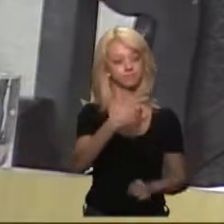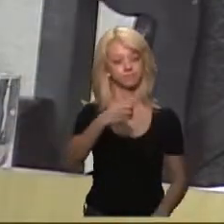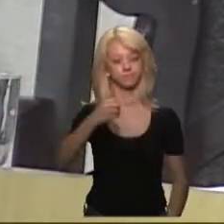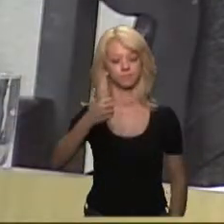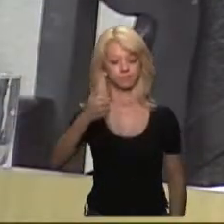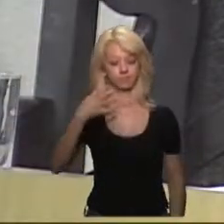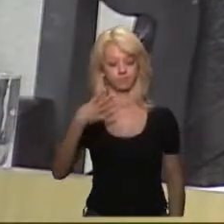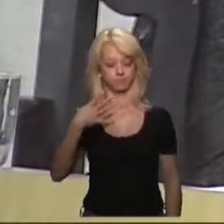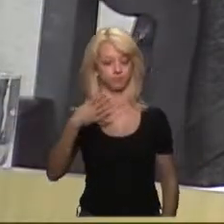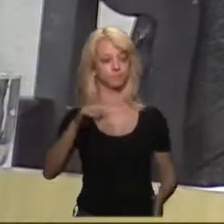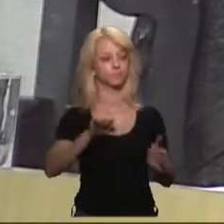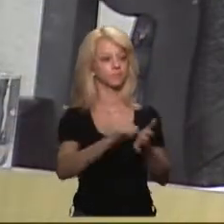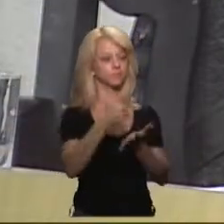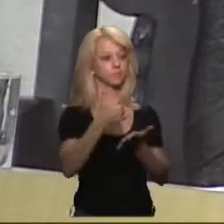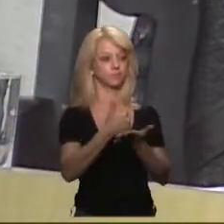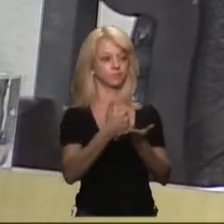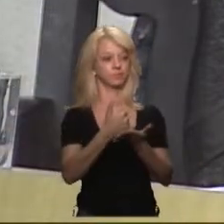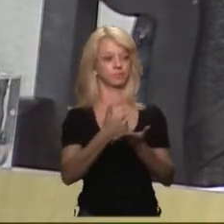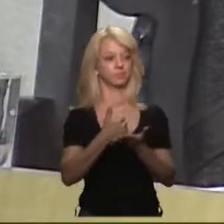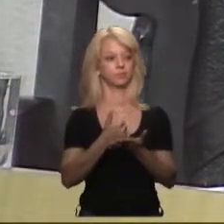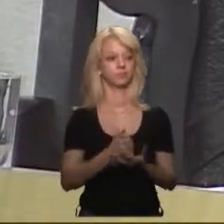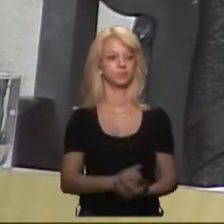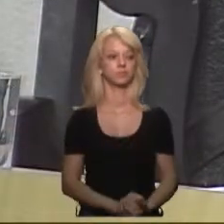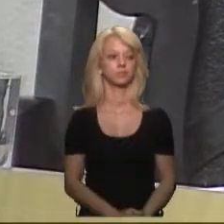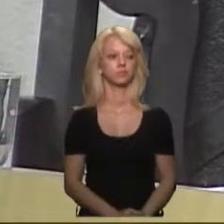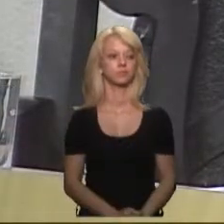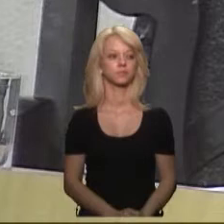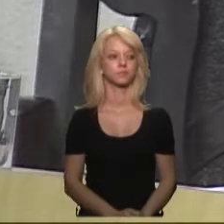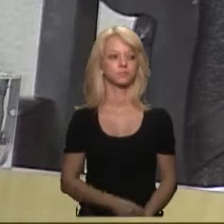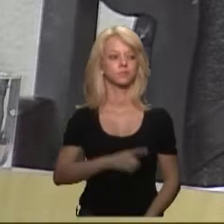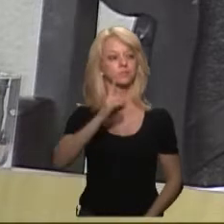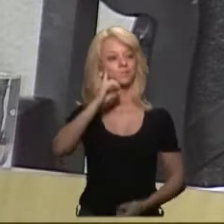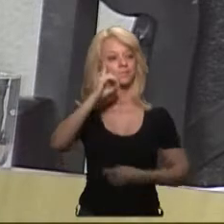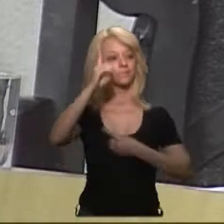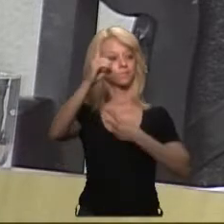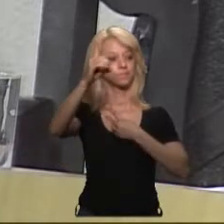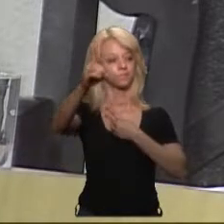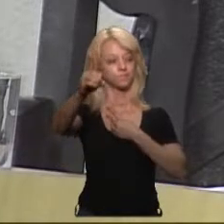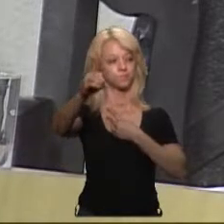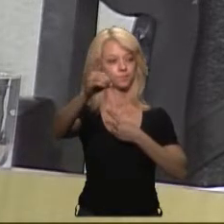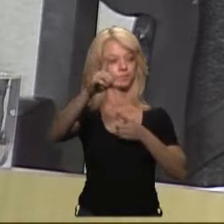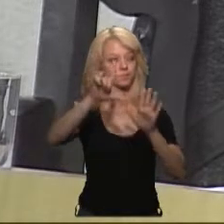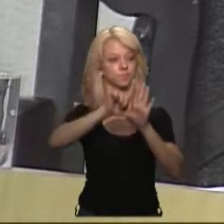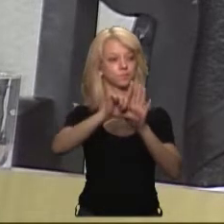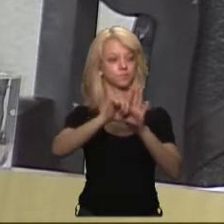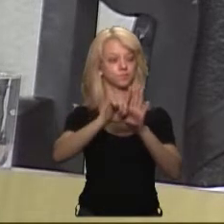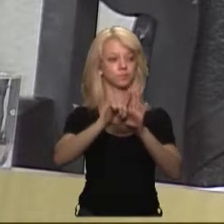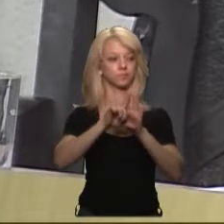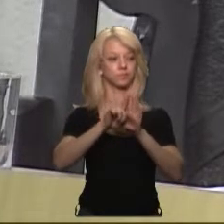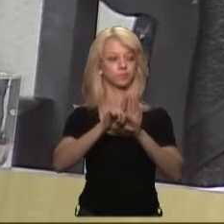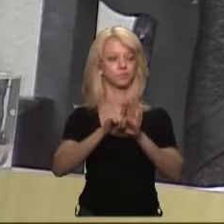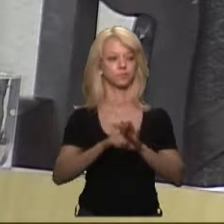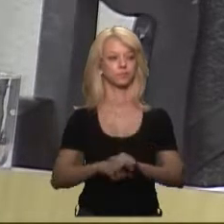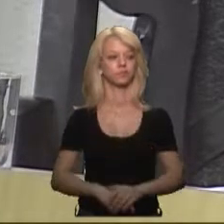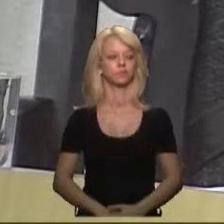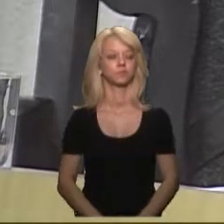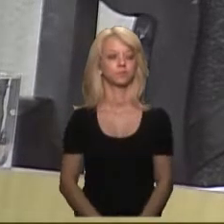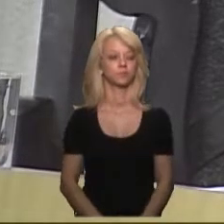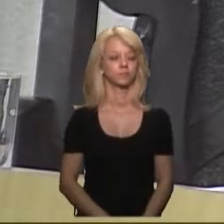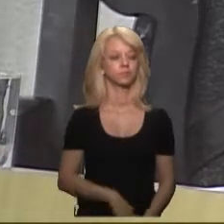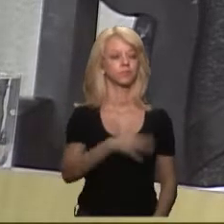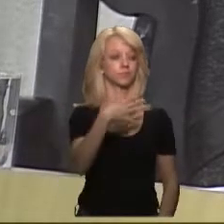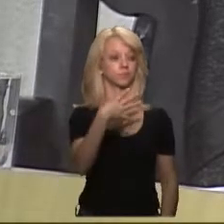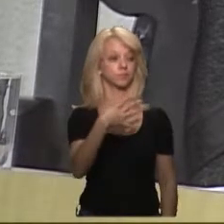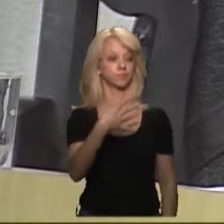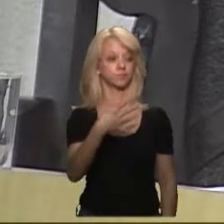Artigo 1º. Fica prorrogada a vigência da lei 4.085 de 4 de